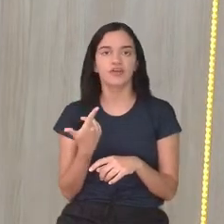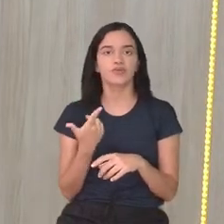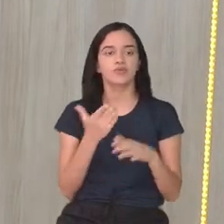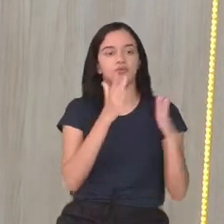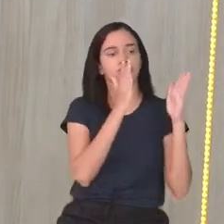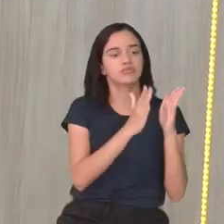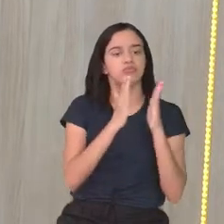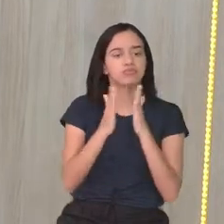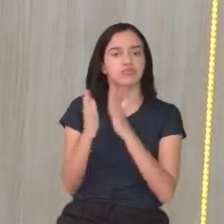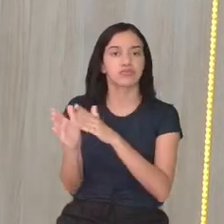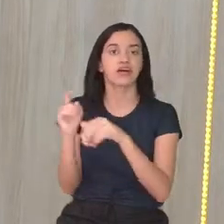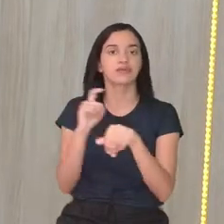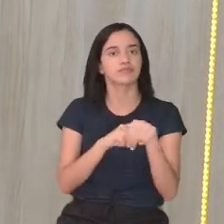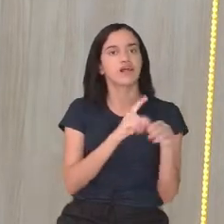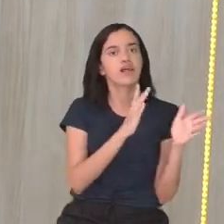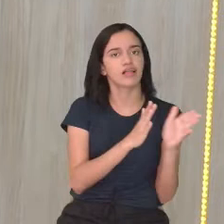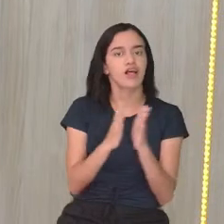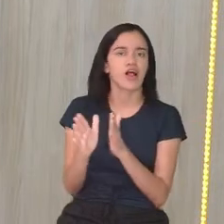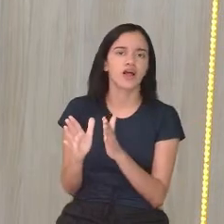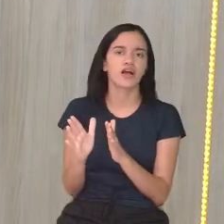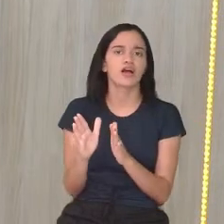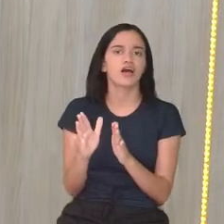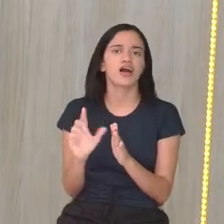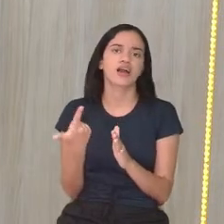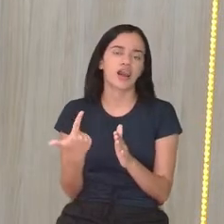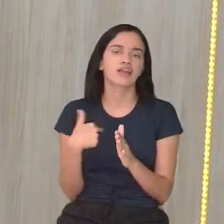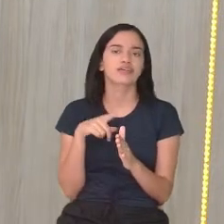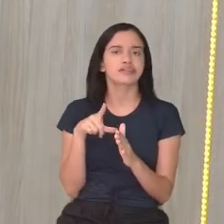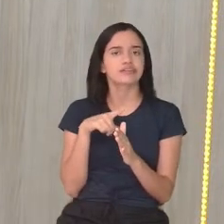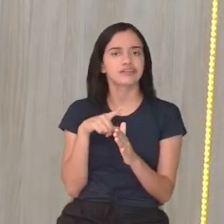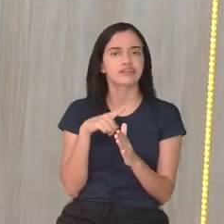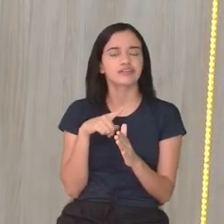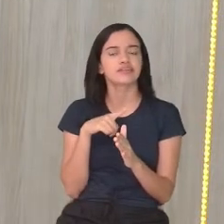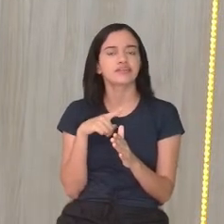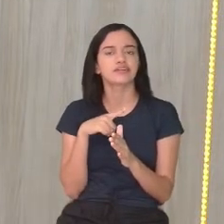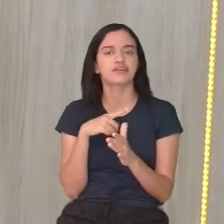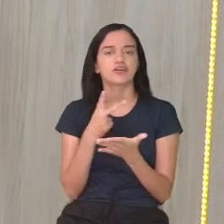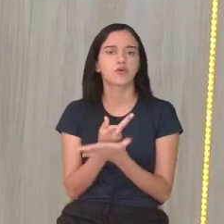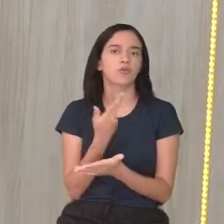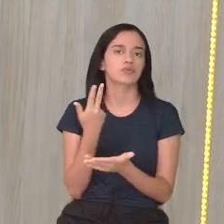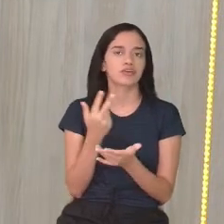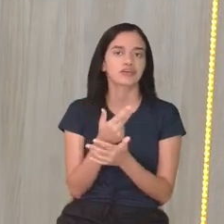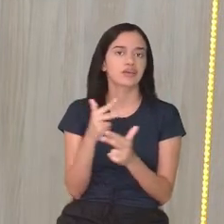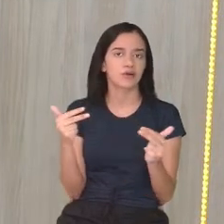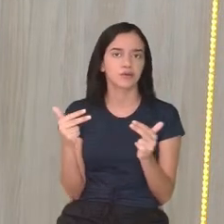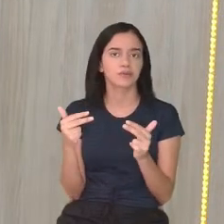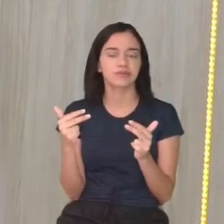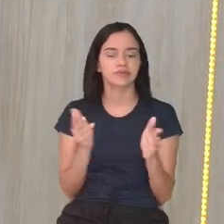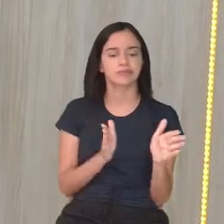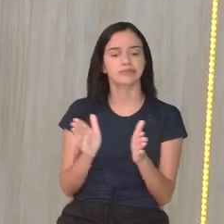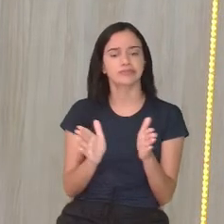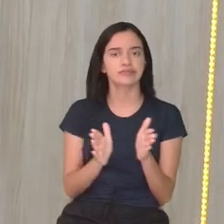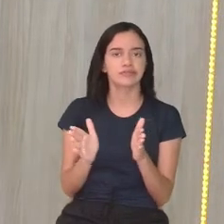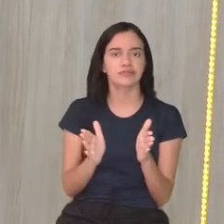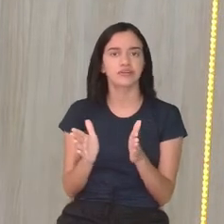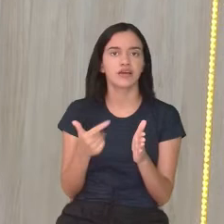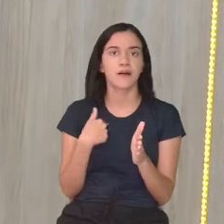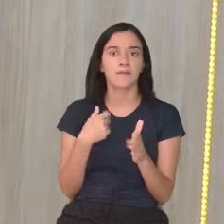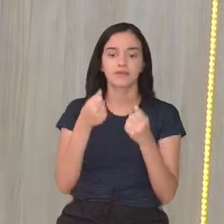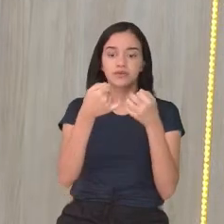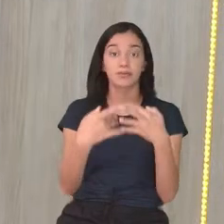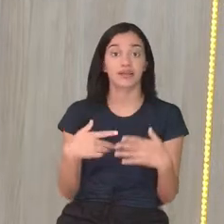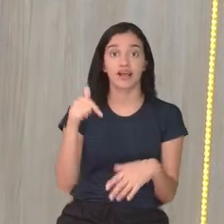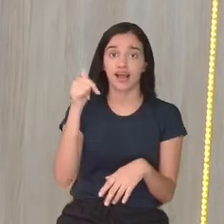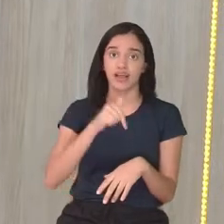ordem cronológica, mas lógico que existem coisas ali que aconteceram nesse meio termo que não estão sendo ditas aqui